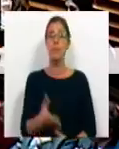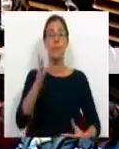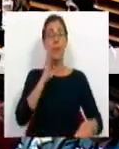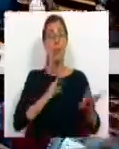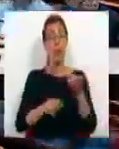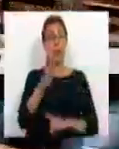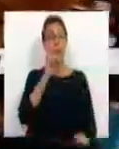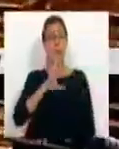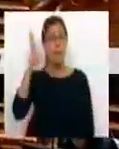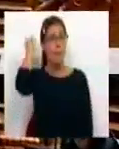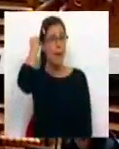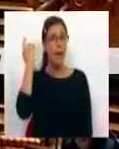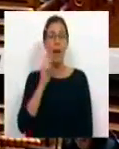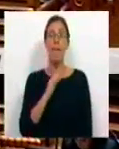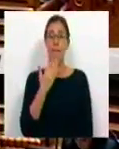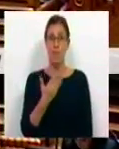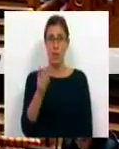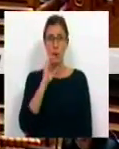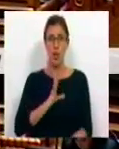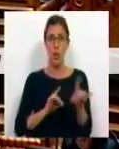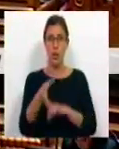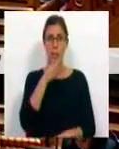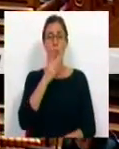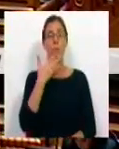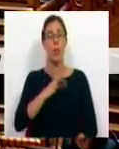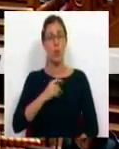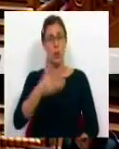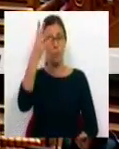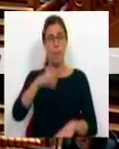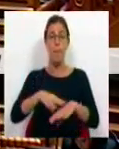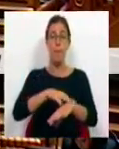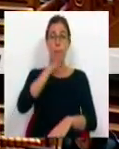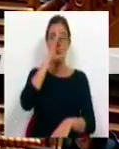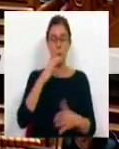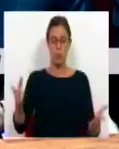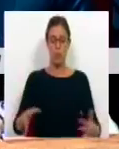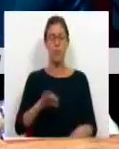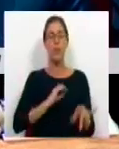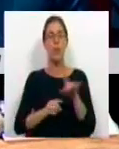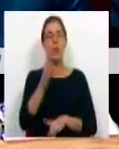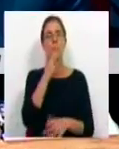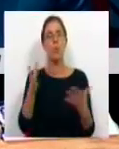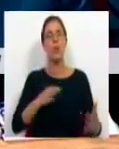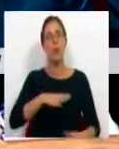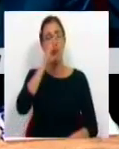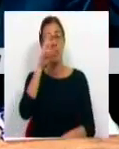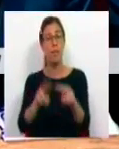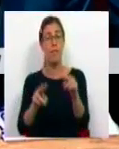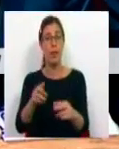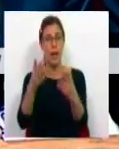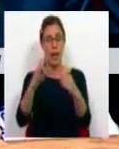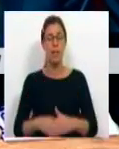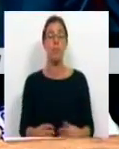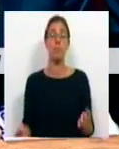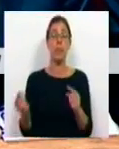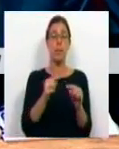palavra à Sra. Deputada Mariana Mortágua. Faz favor, Sra. Deputada. Muito obrigada, Sr. Presidente, Srs. Membros do Governo, Sras. e Srs. Deputados, Sr. Ministro das Finanças.